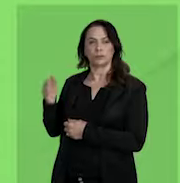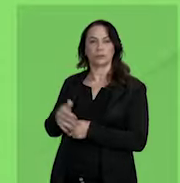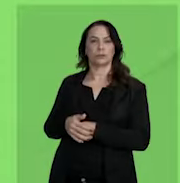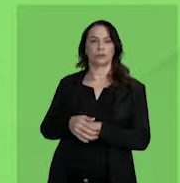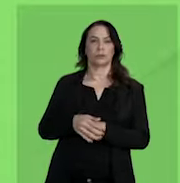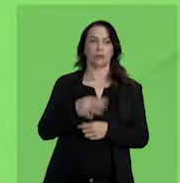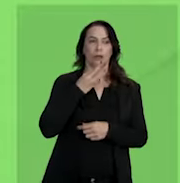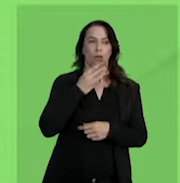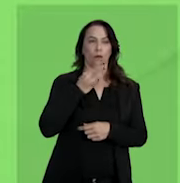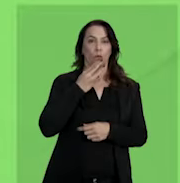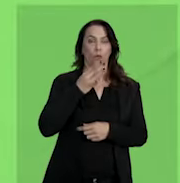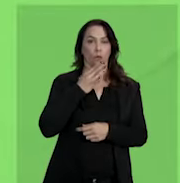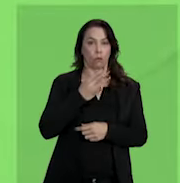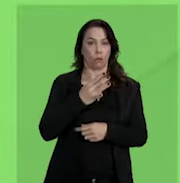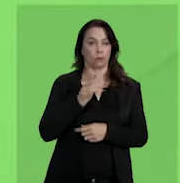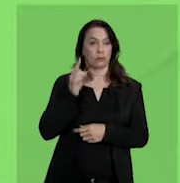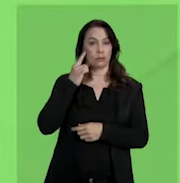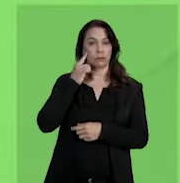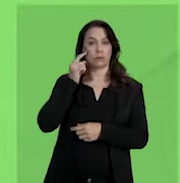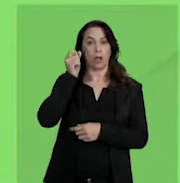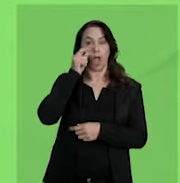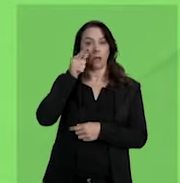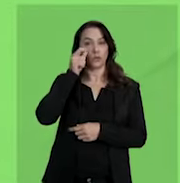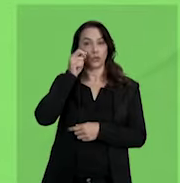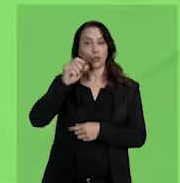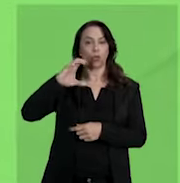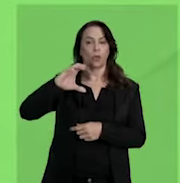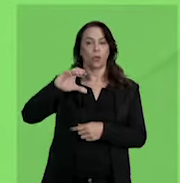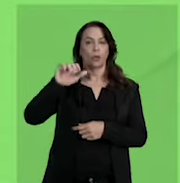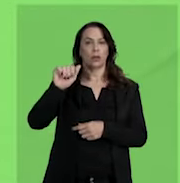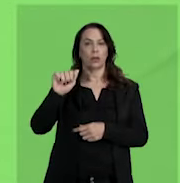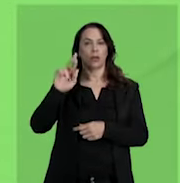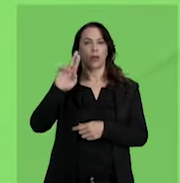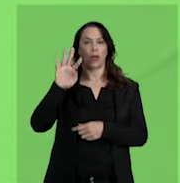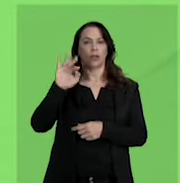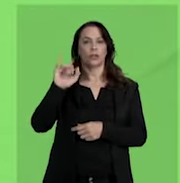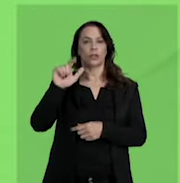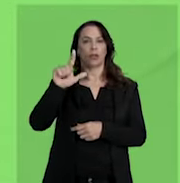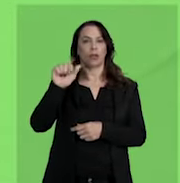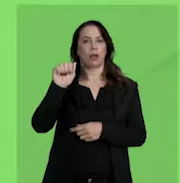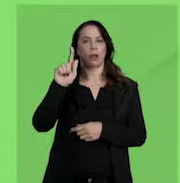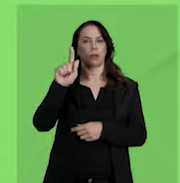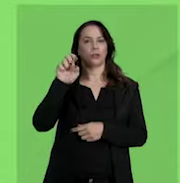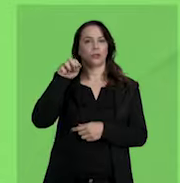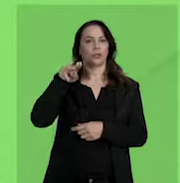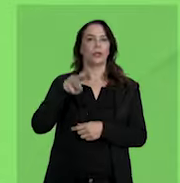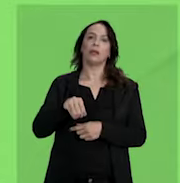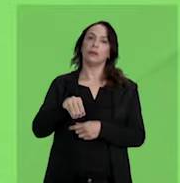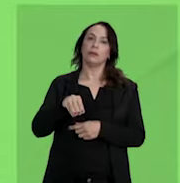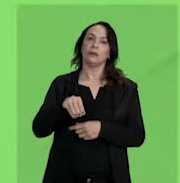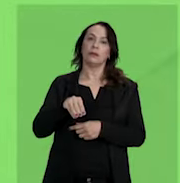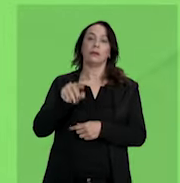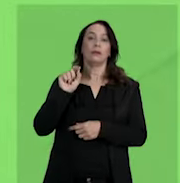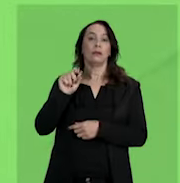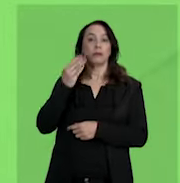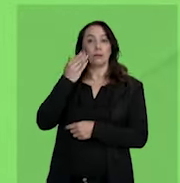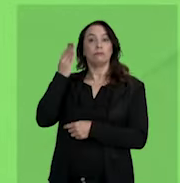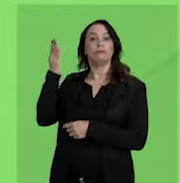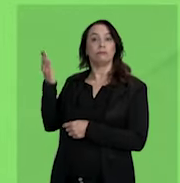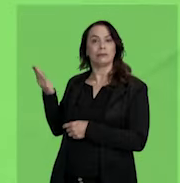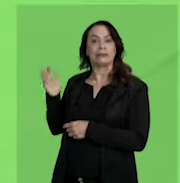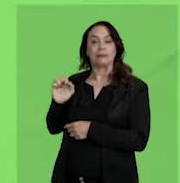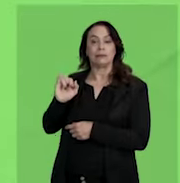das cartilagens em azul. Então, toda a região que está em azul no esqueleto é cartilagem. Por quê? Se fosse